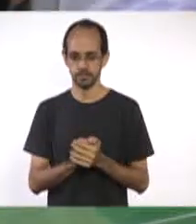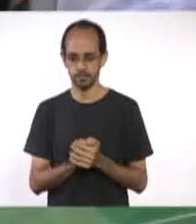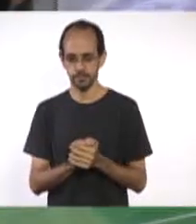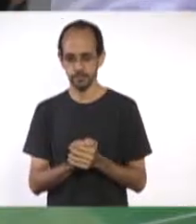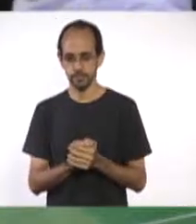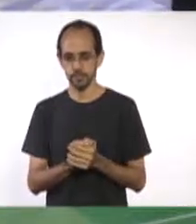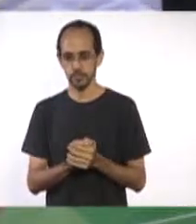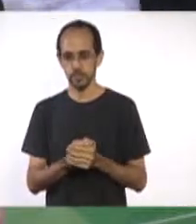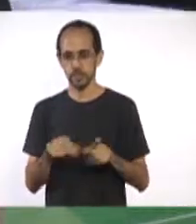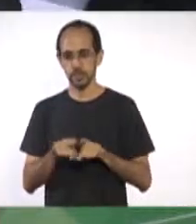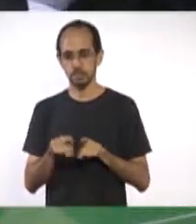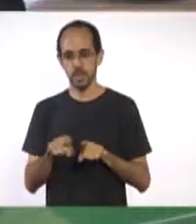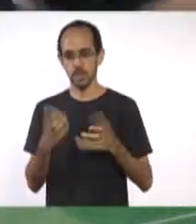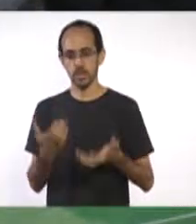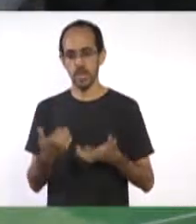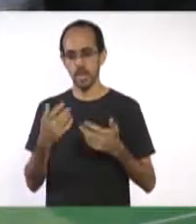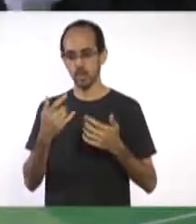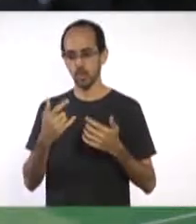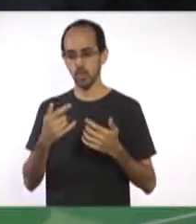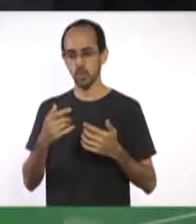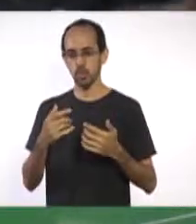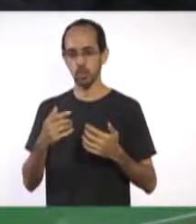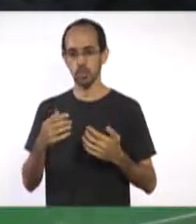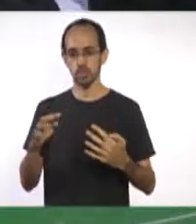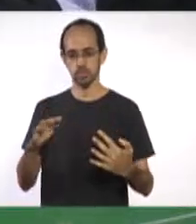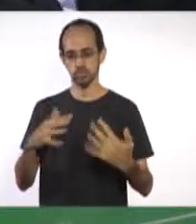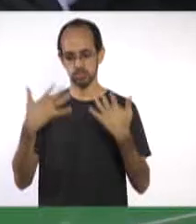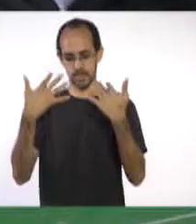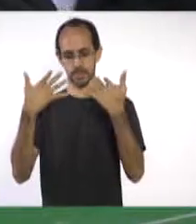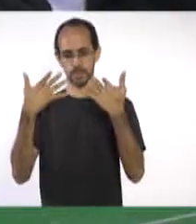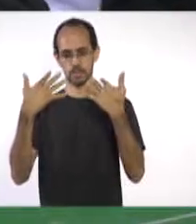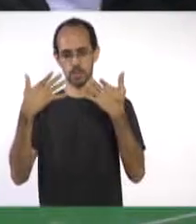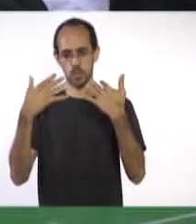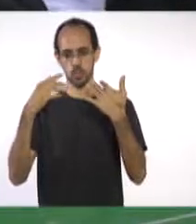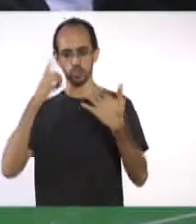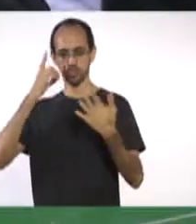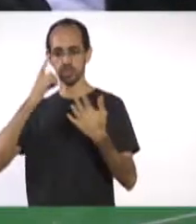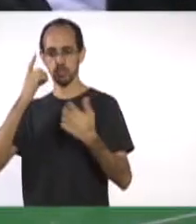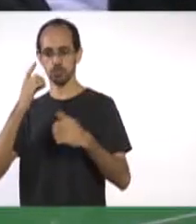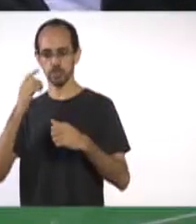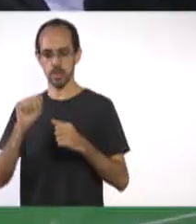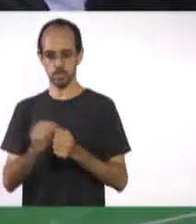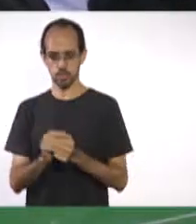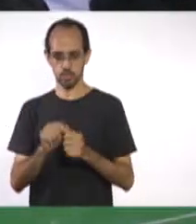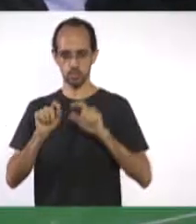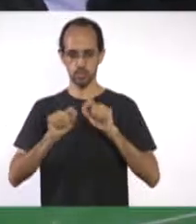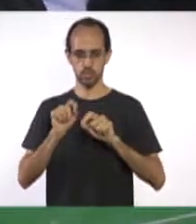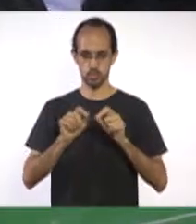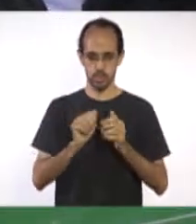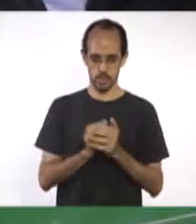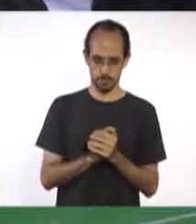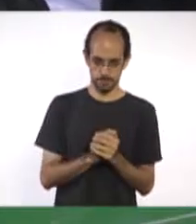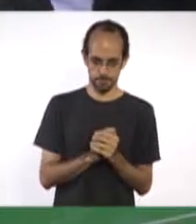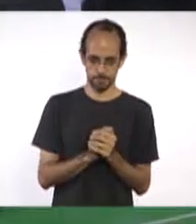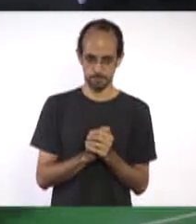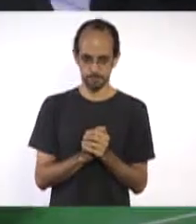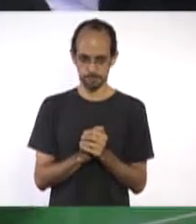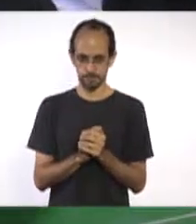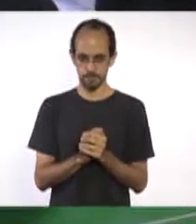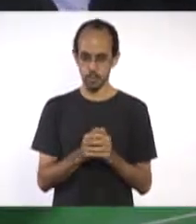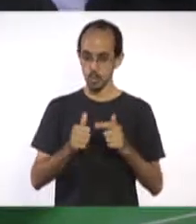chamar a atenção dos colegas deputados que nós estamos diante de 2 situações distintas. Uma situação que